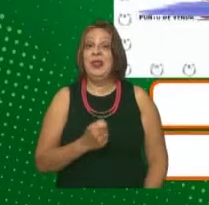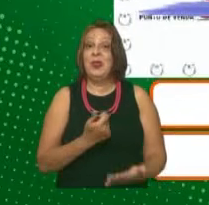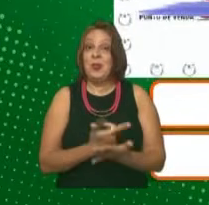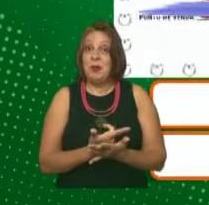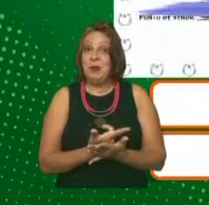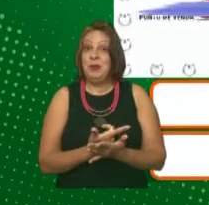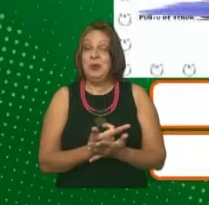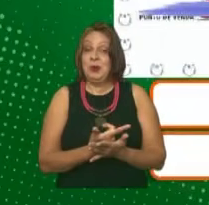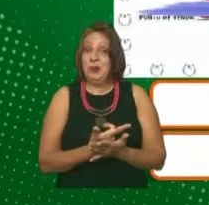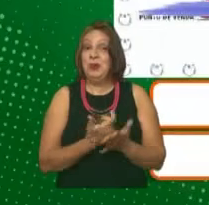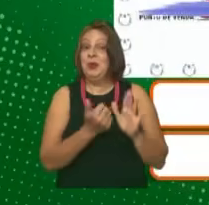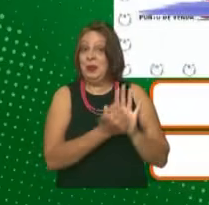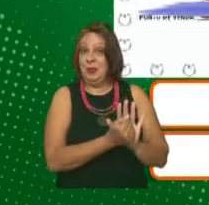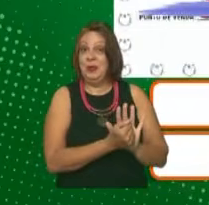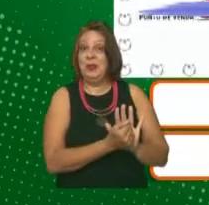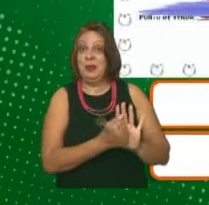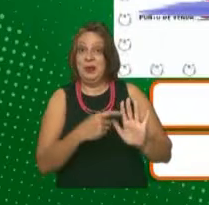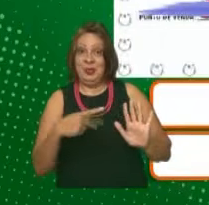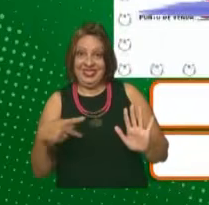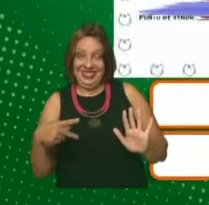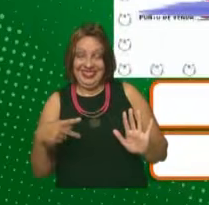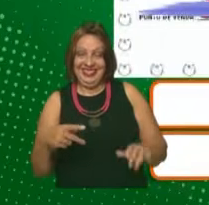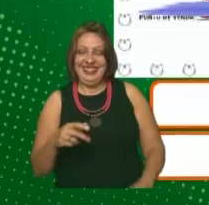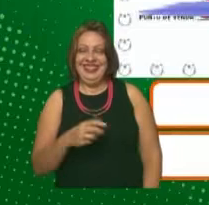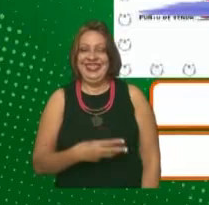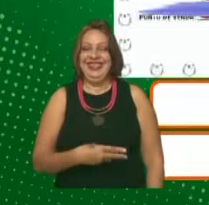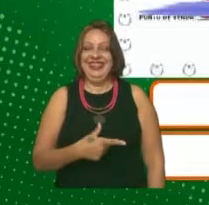aí eletronicamente através do aplicativo certificado